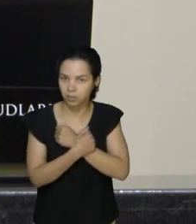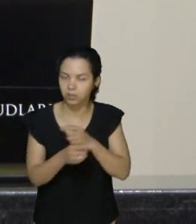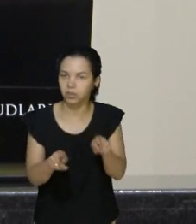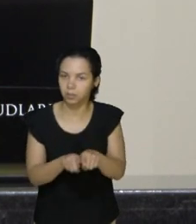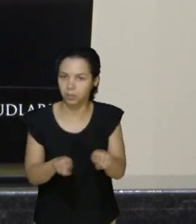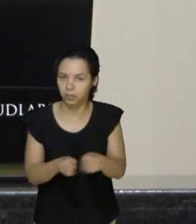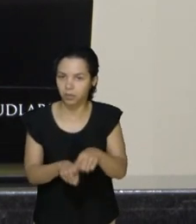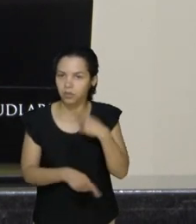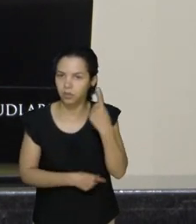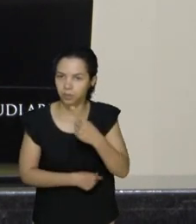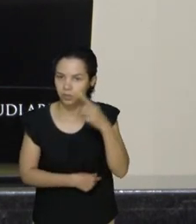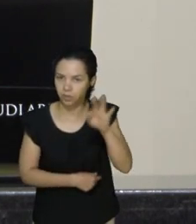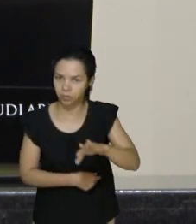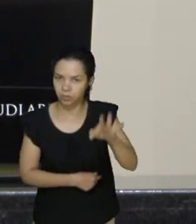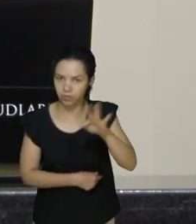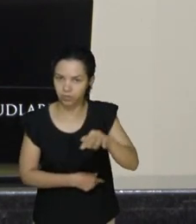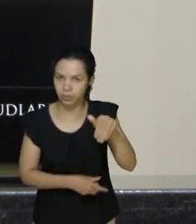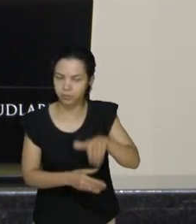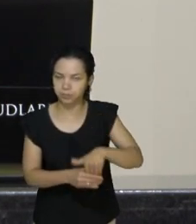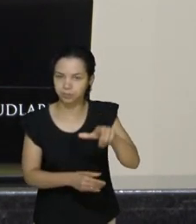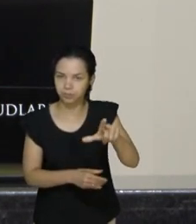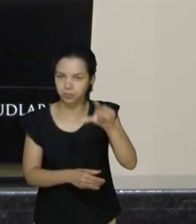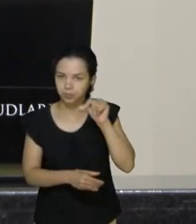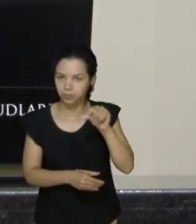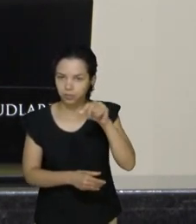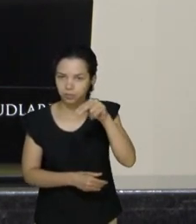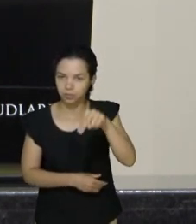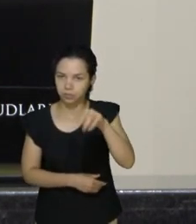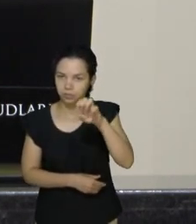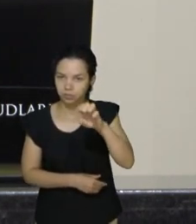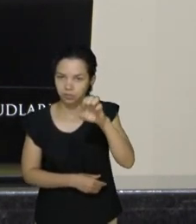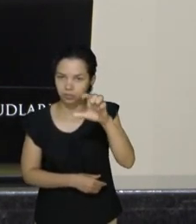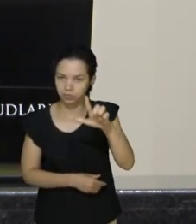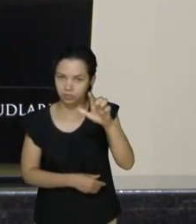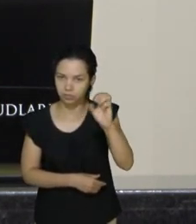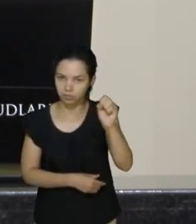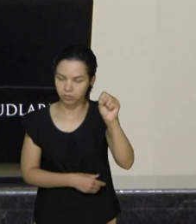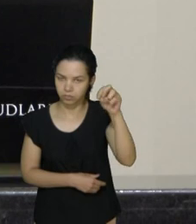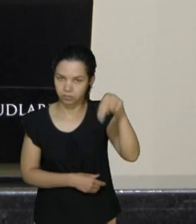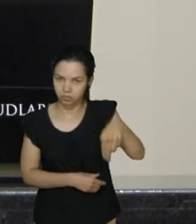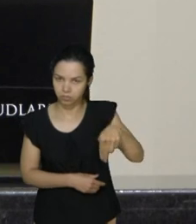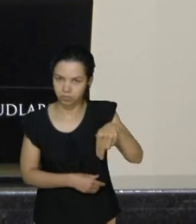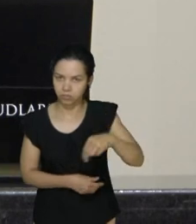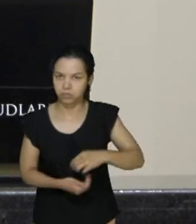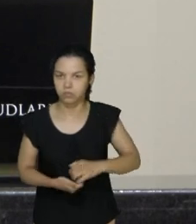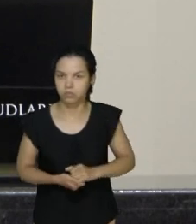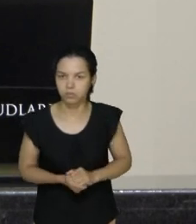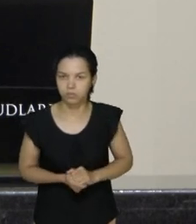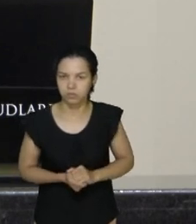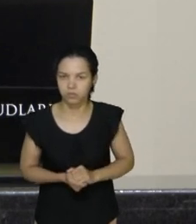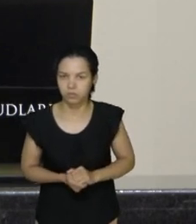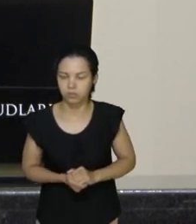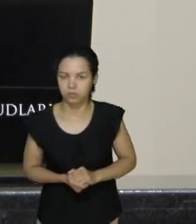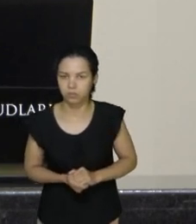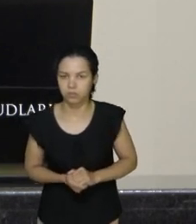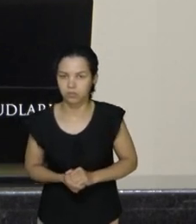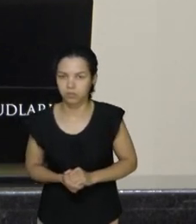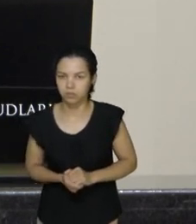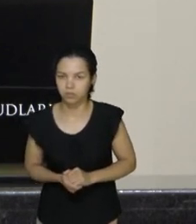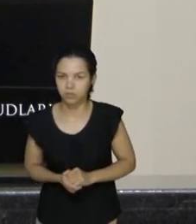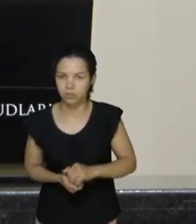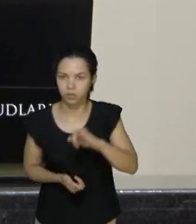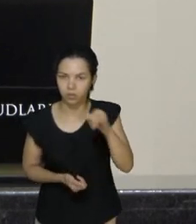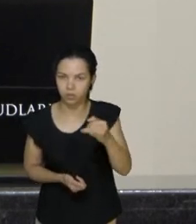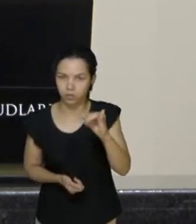deputado federal eleito Nelson Guetta, Jorge Guetta, irmão do Nelson, né?